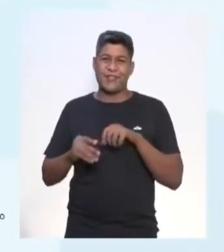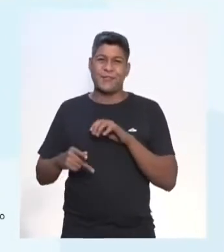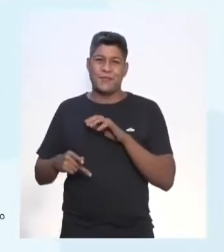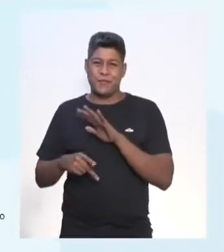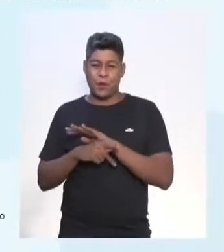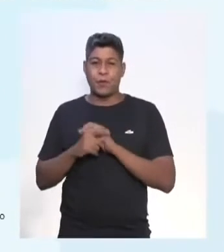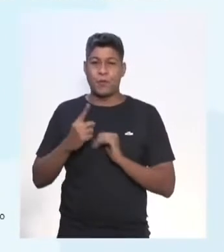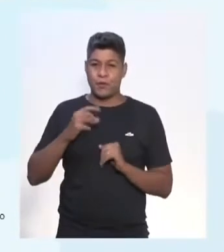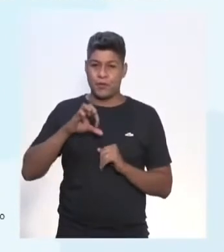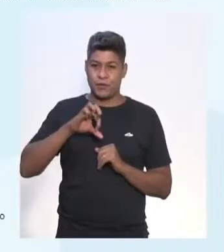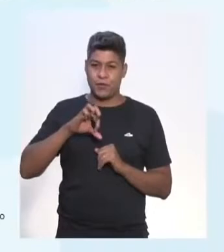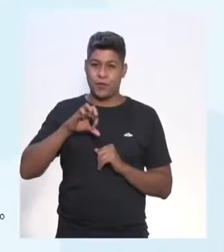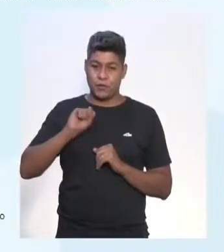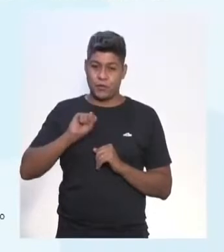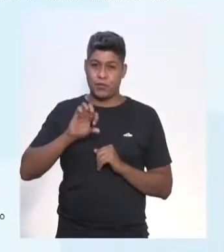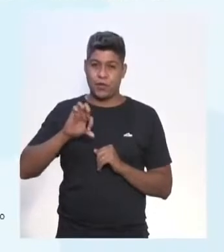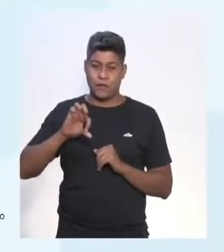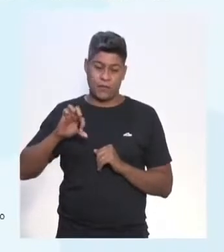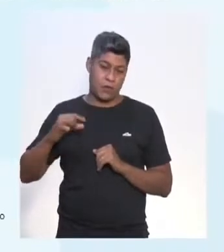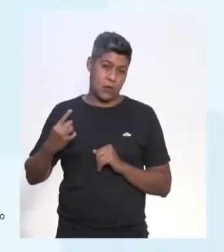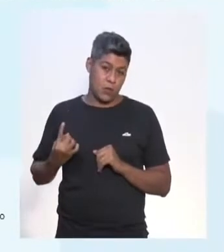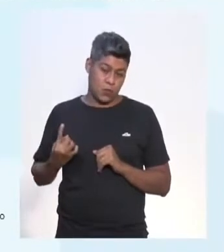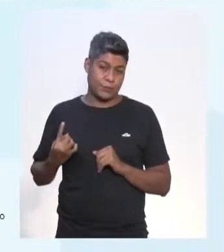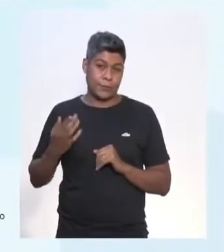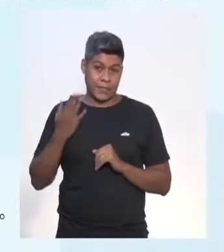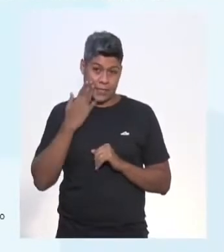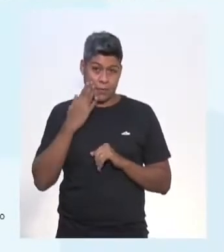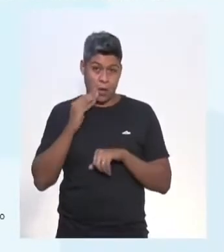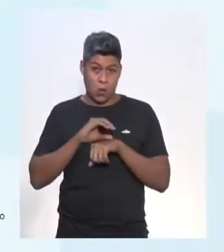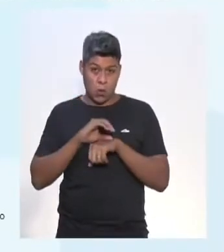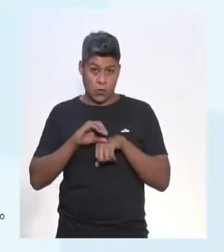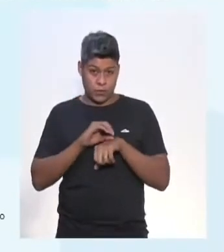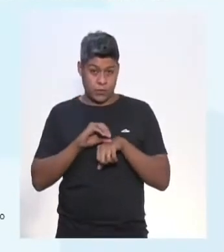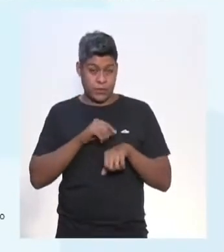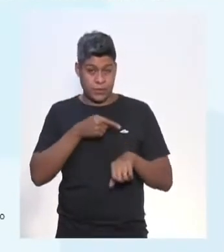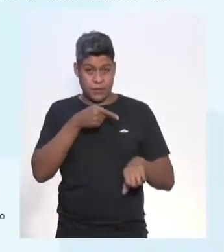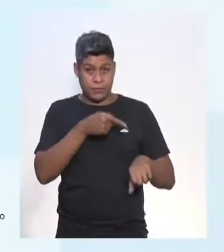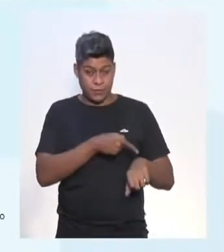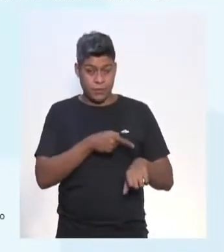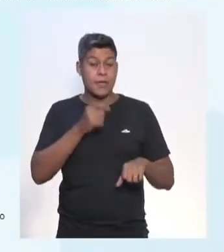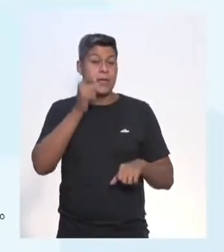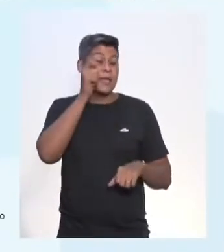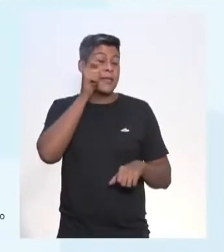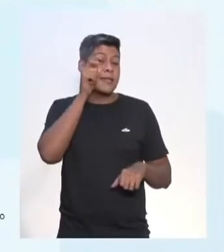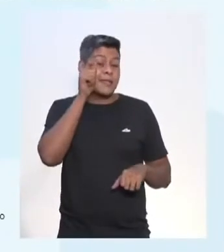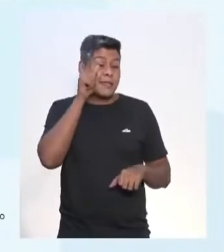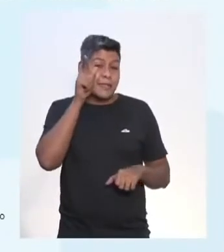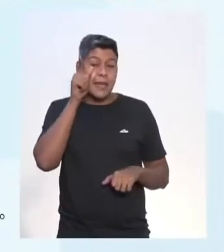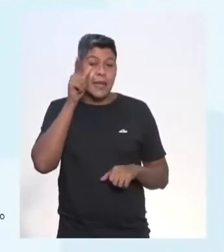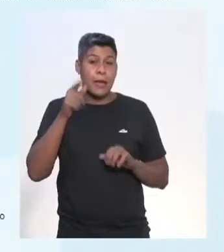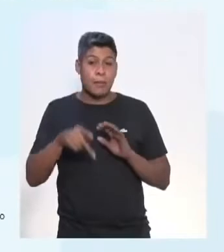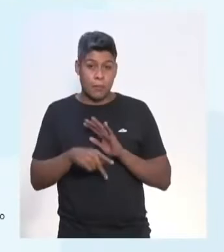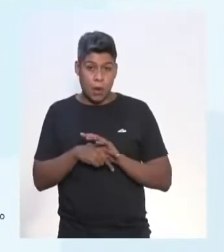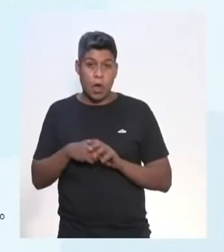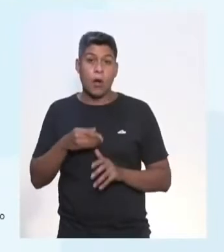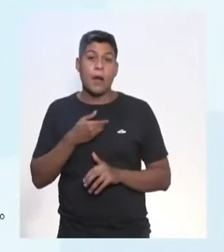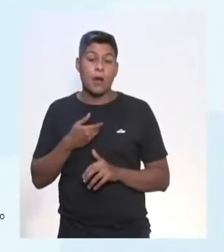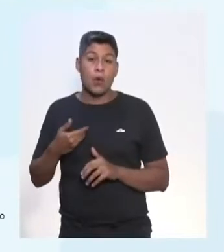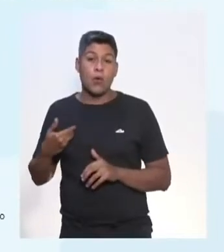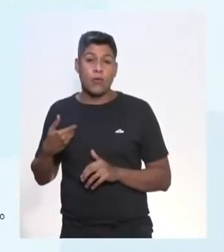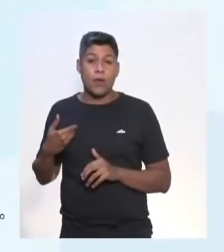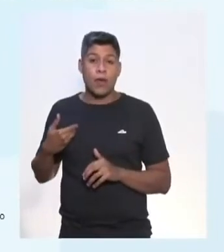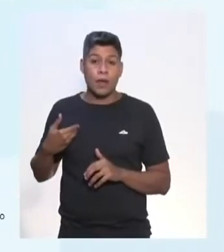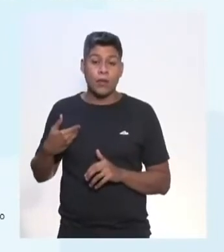de 1891. E nessa Constituição, os conceitos monárquicos de governo